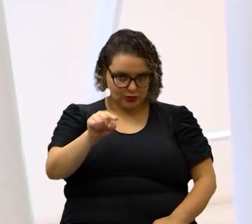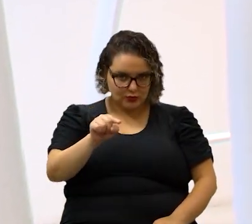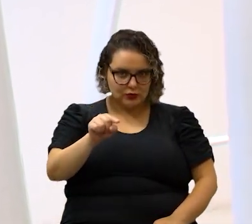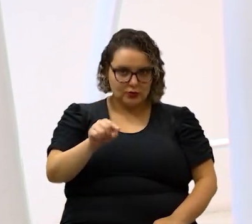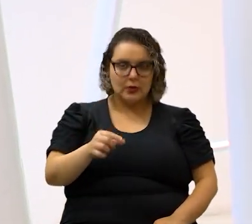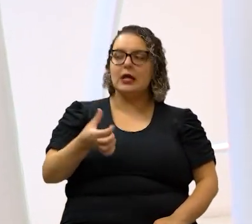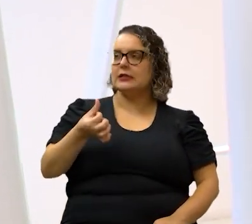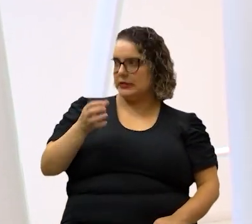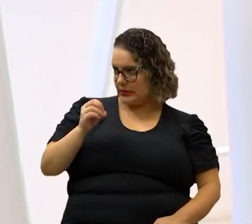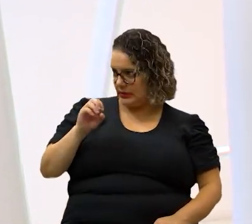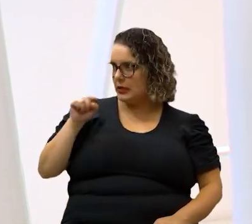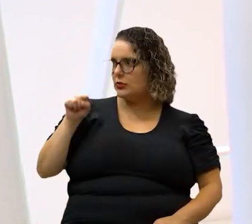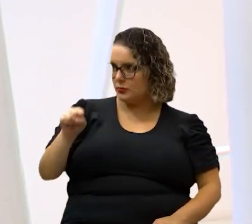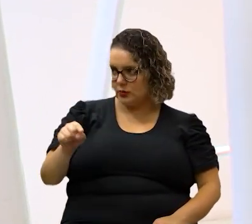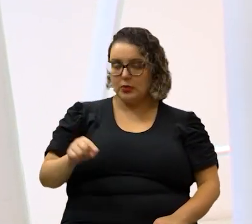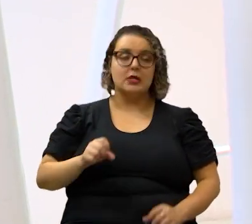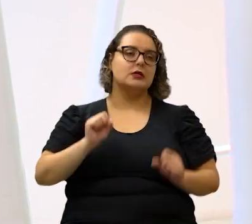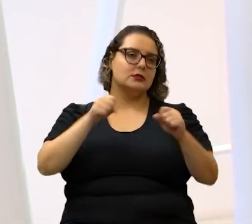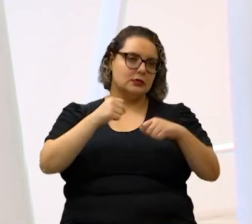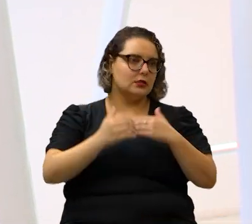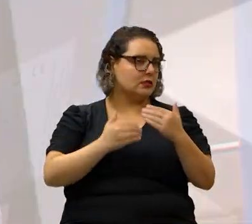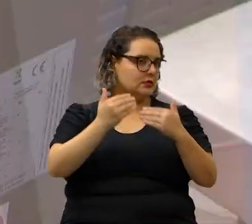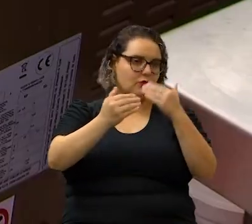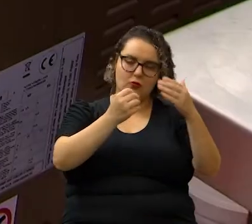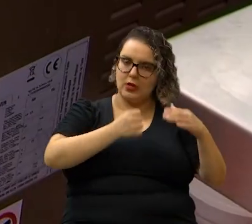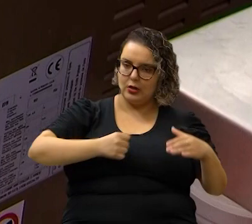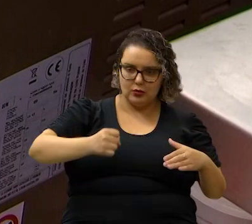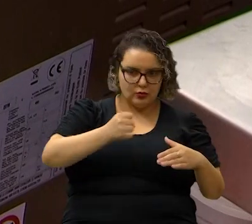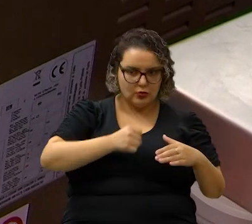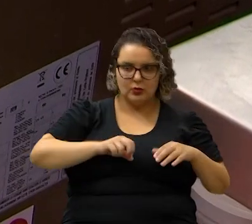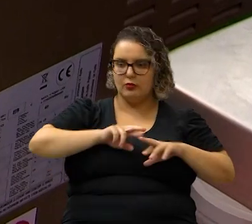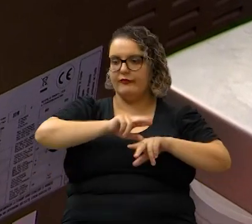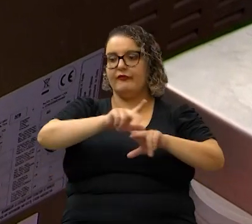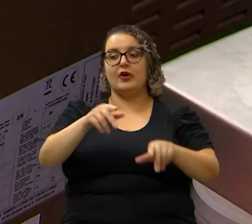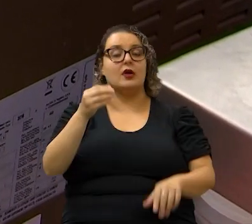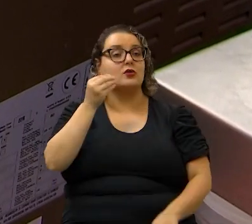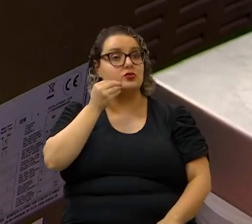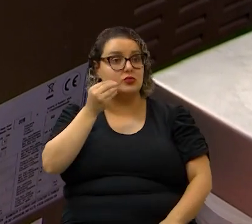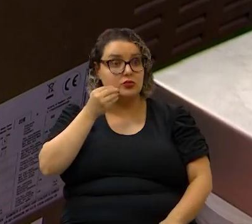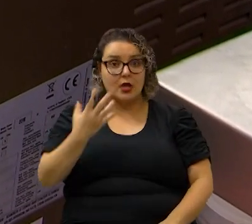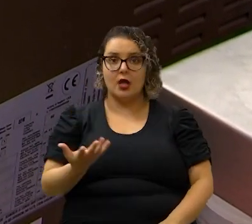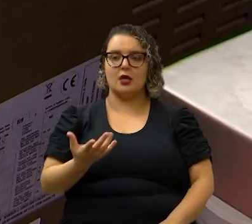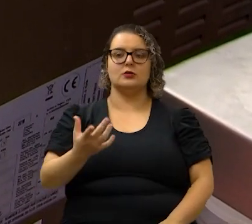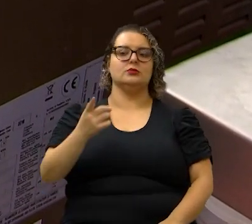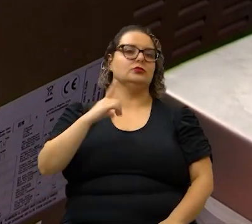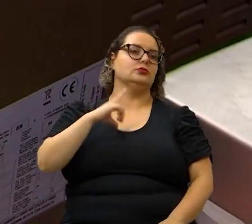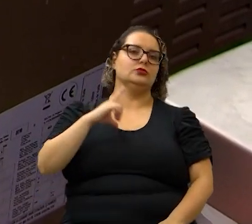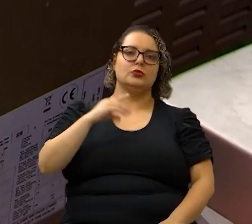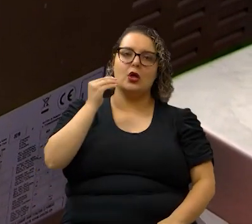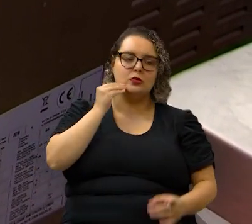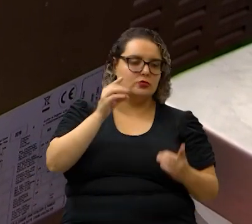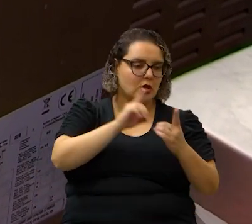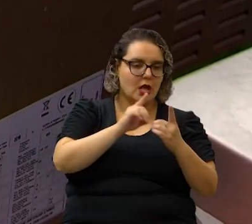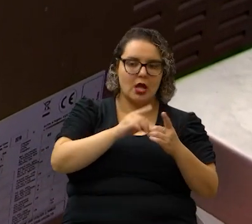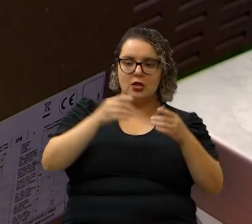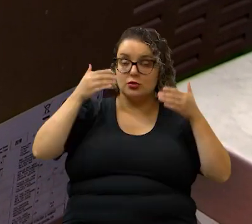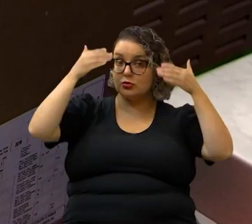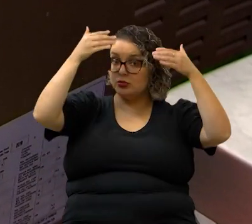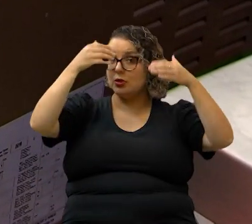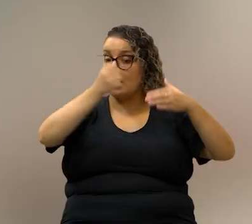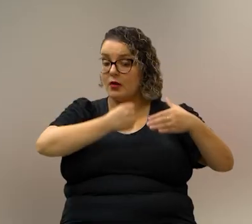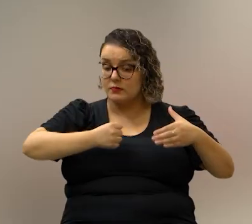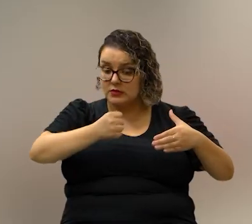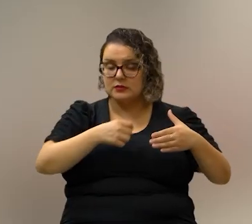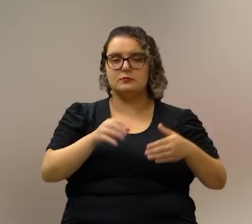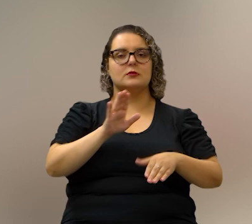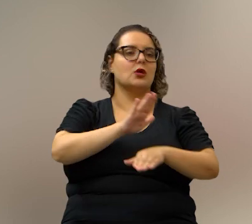mil. 600 mil, porque nós temos que desenvolver cozinha, muitos testes, porque eu tenho testes de consultores, chefes